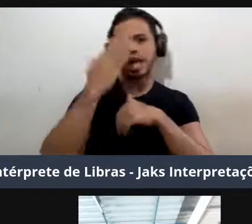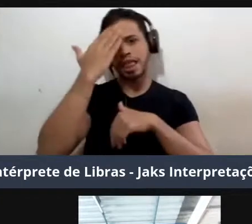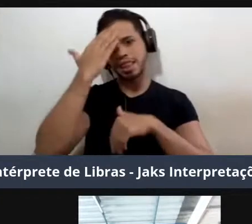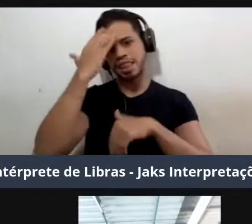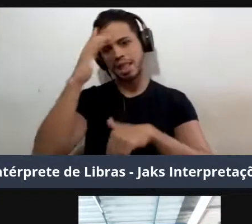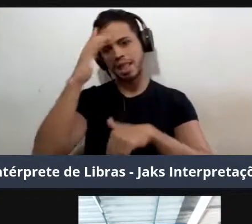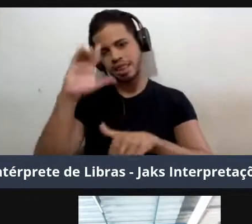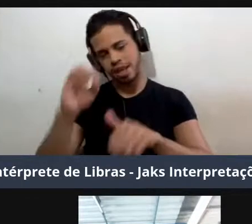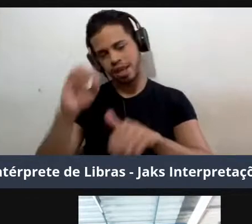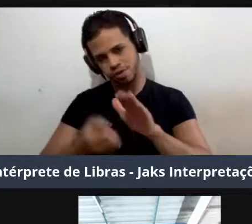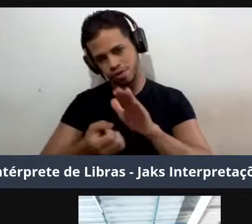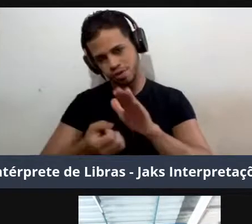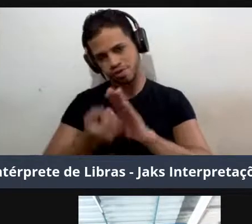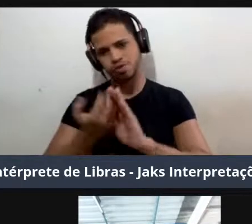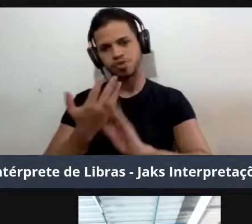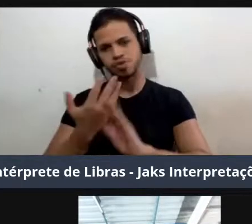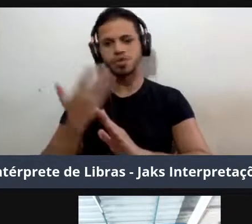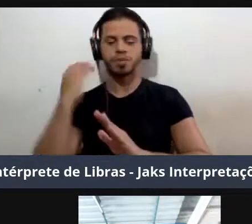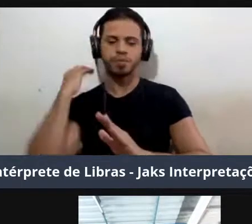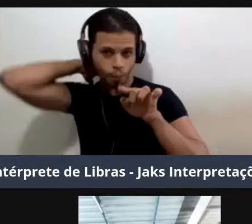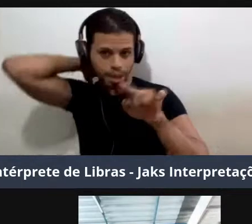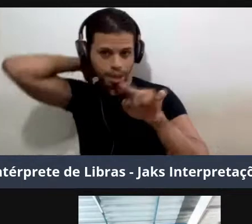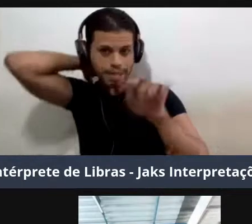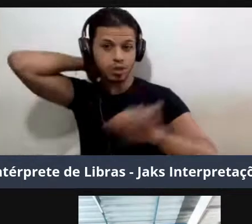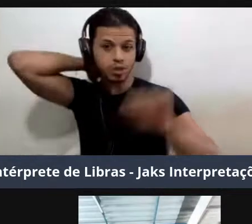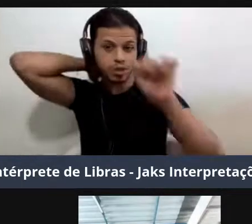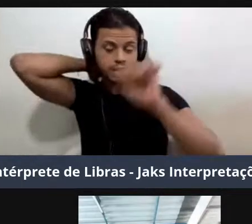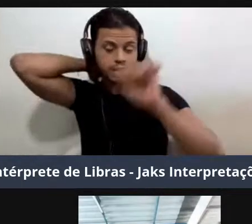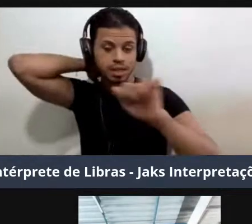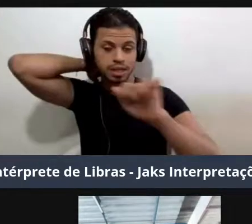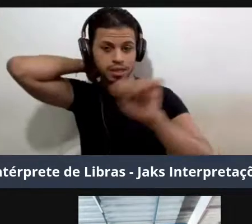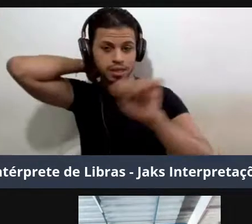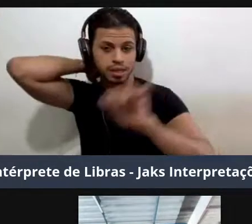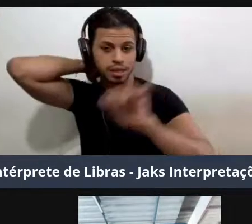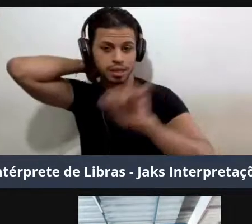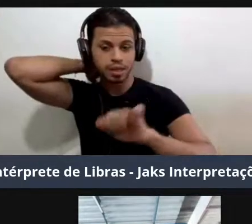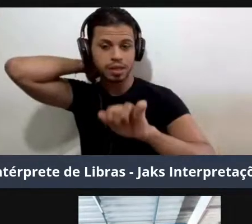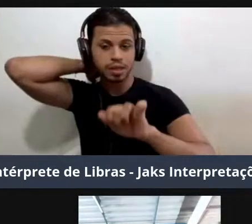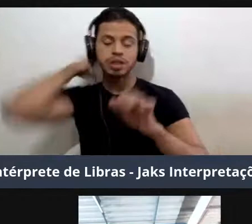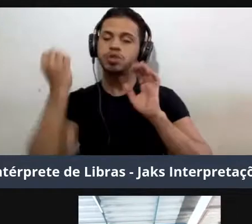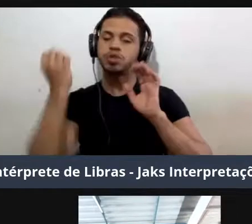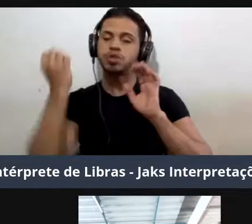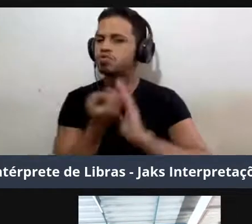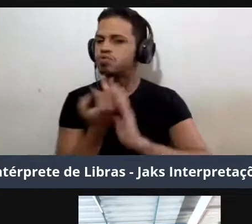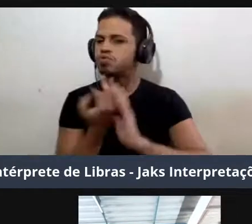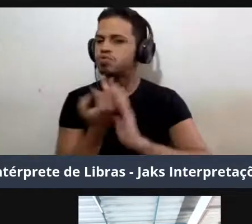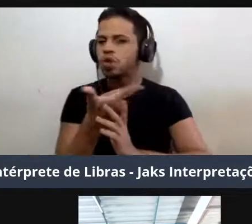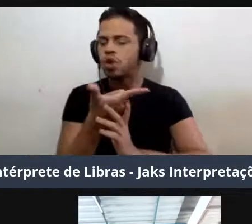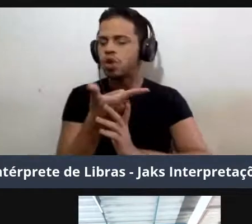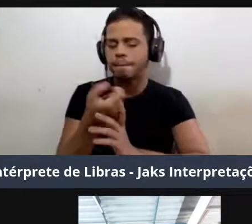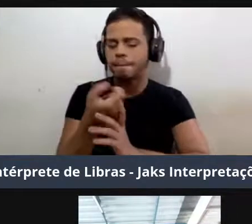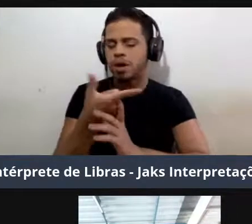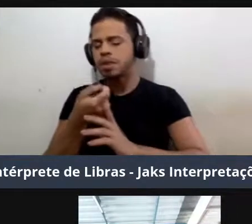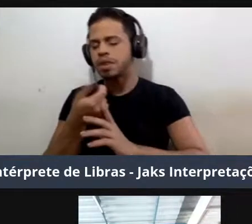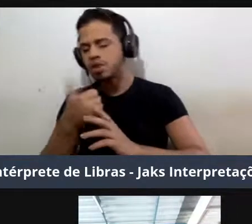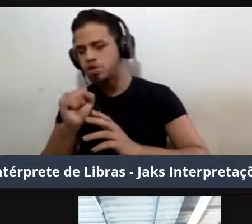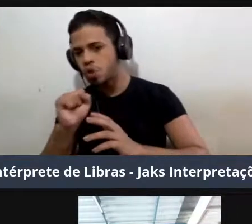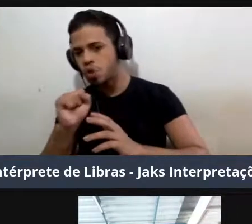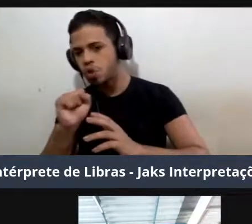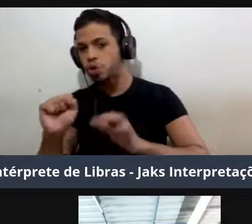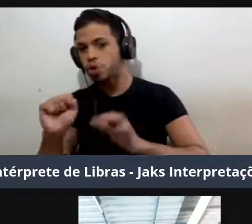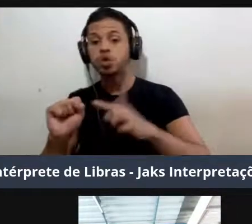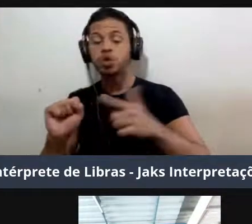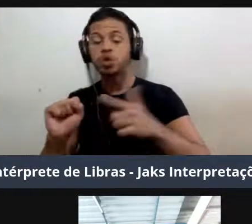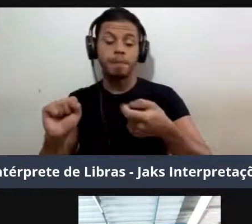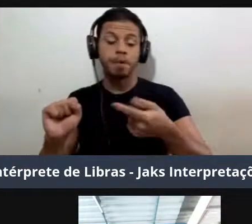associação, saiu em 2018. 2016 tinha parado. A instituição não conseguia mais trabalhar porque não